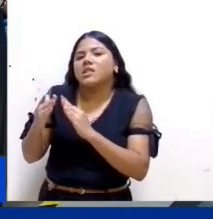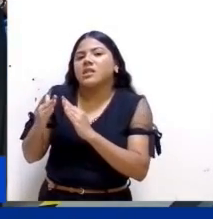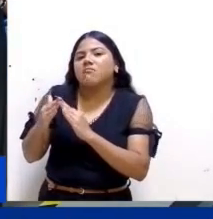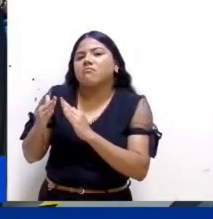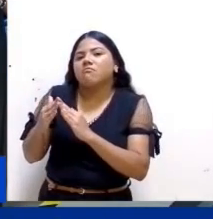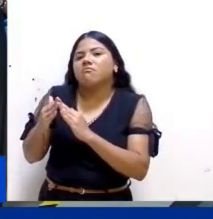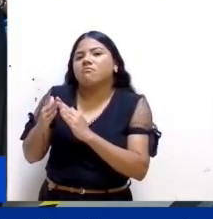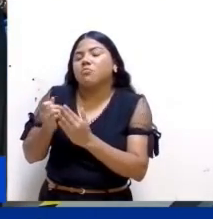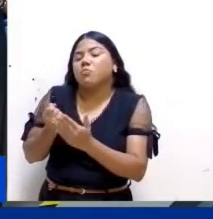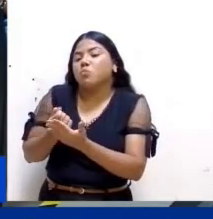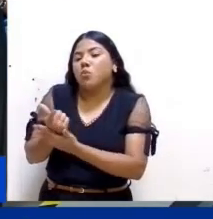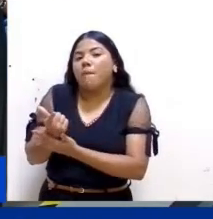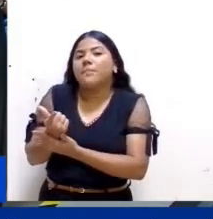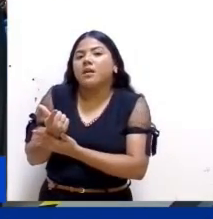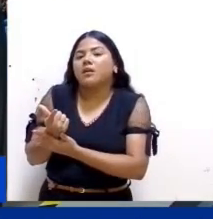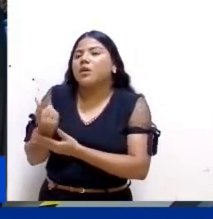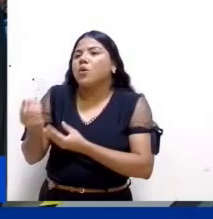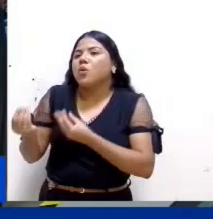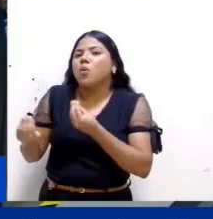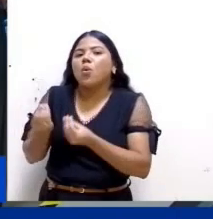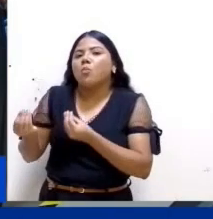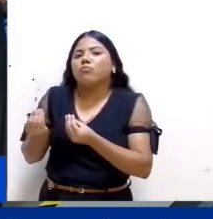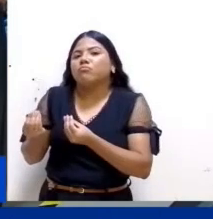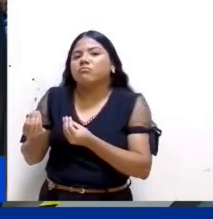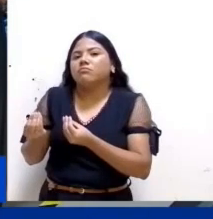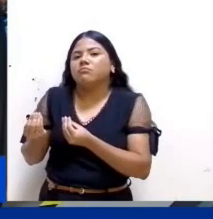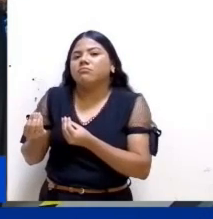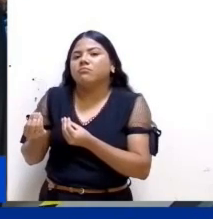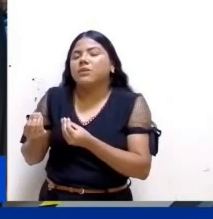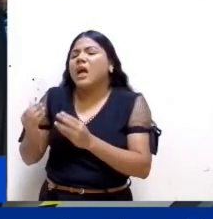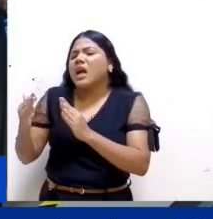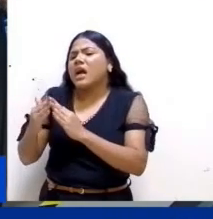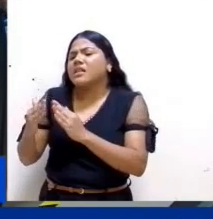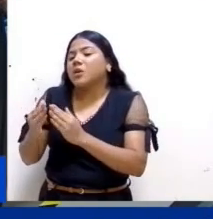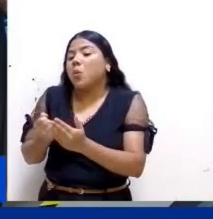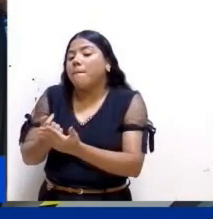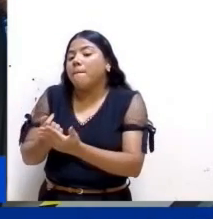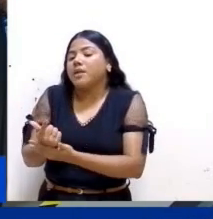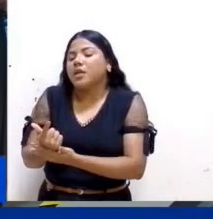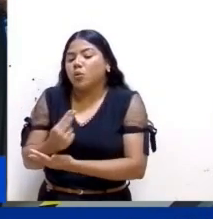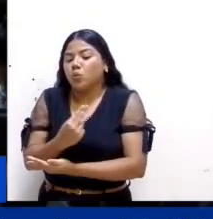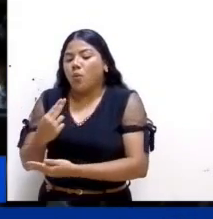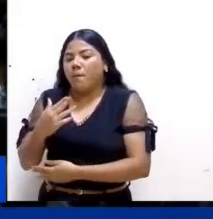o auditório. Casados. Eu fui lá e comprei a casa está no meu nome. É só minha casa?